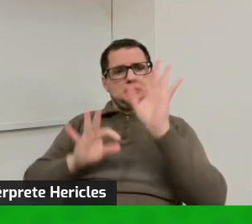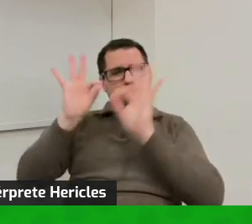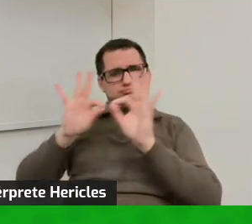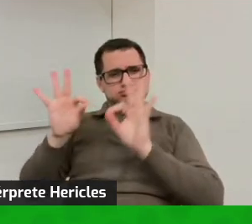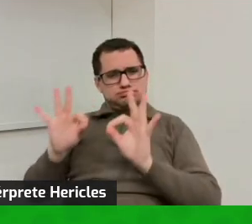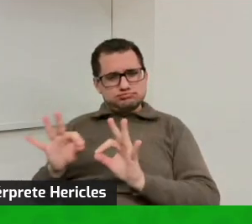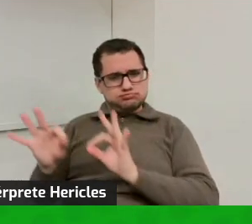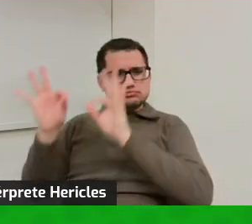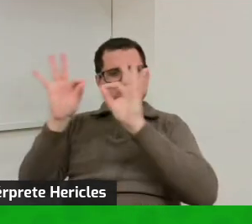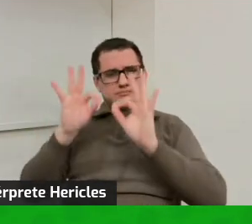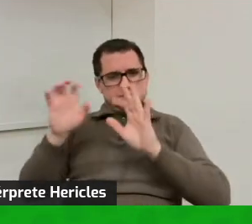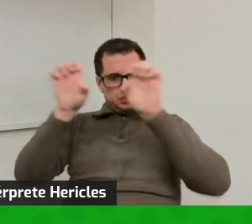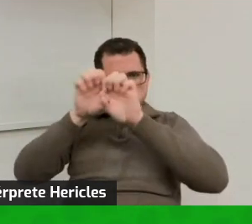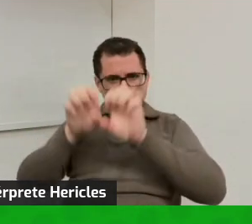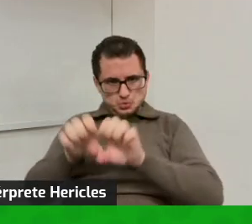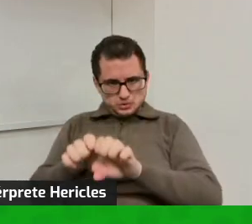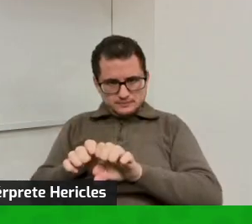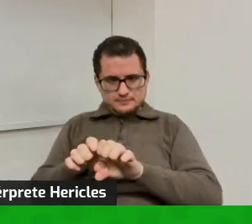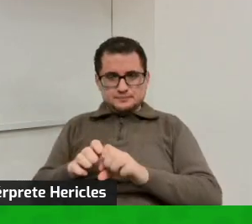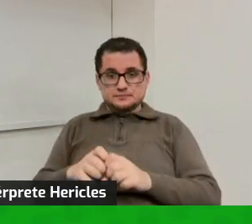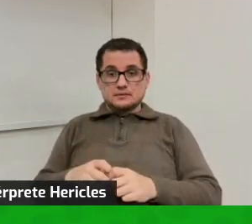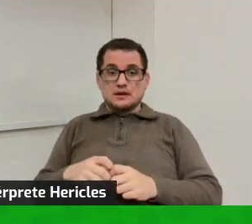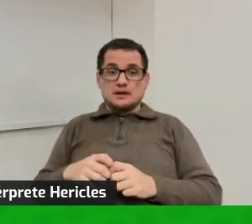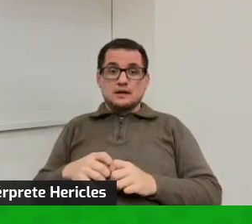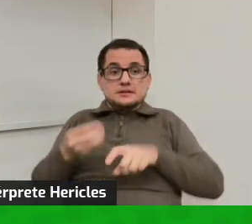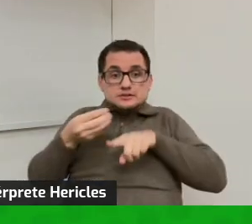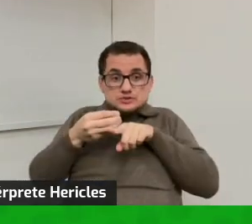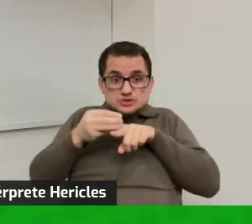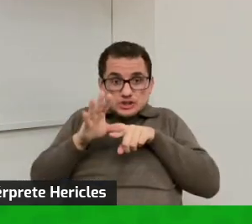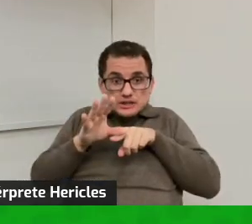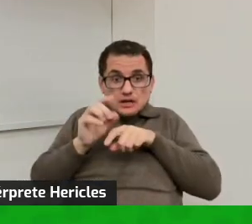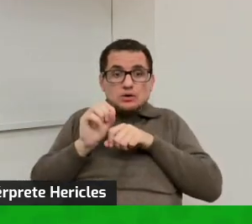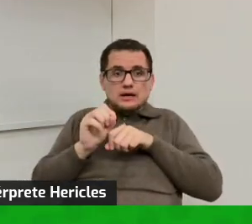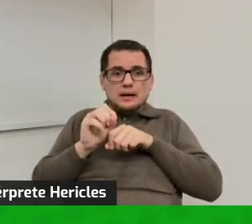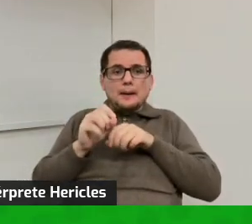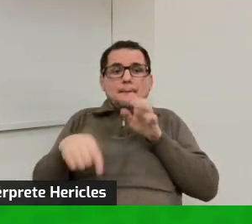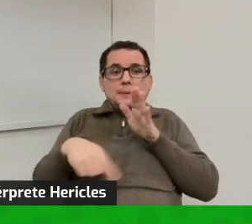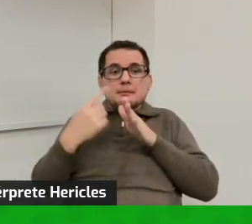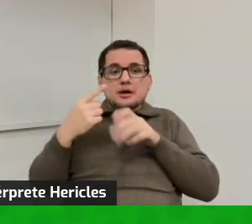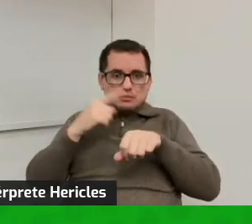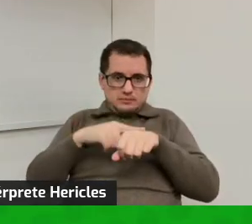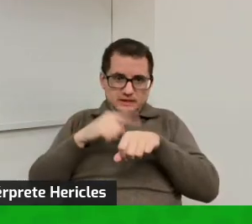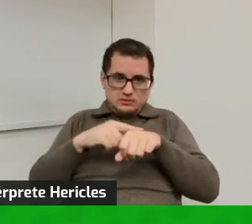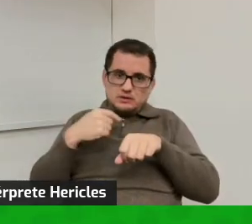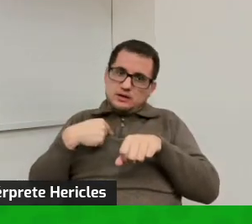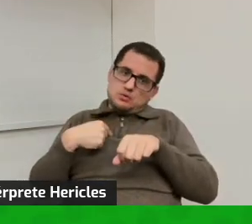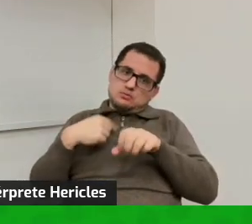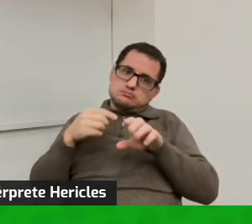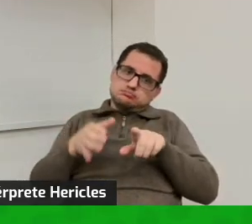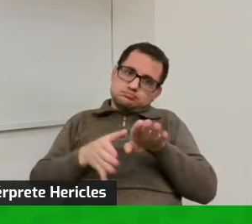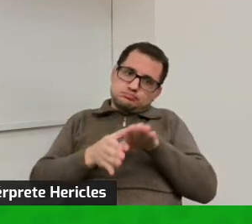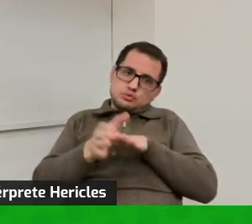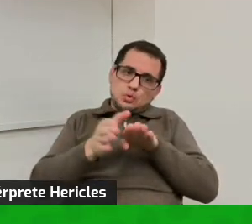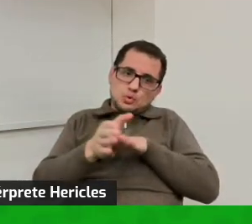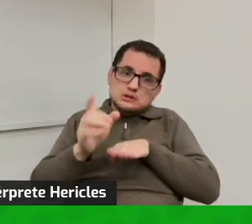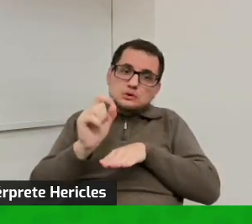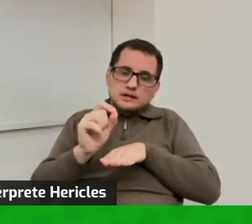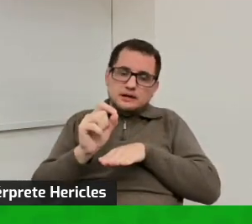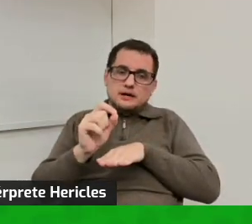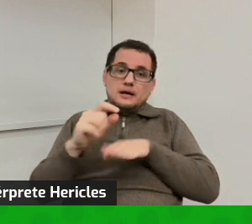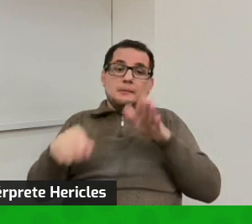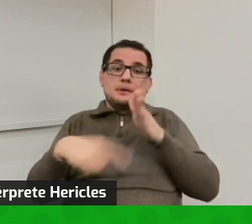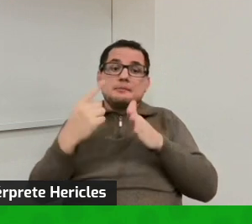manter estruturado. Dica, se você for fazer isso a primeira vez, o que eu indico é coloque o seu e-mail